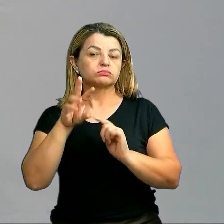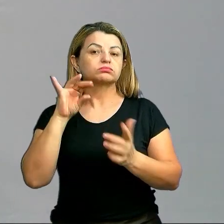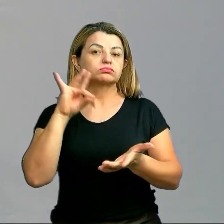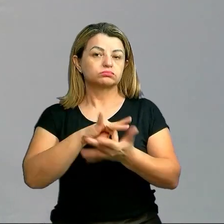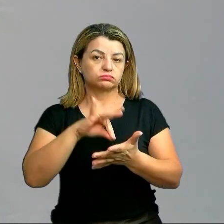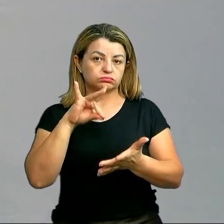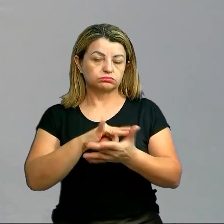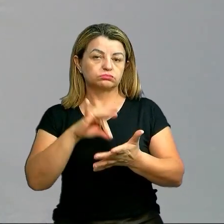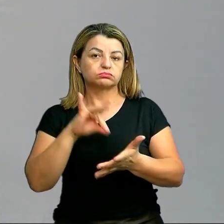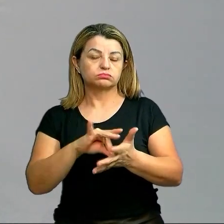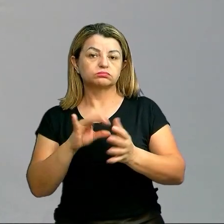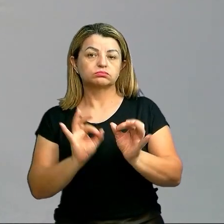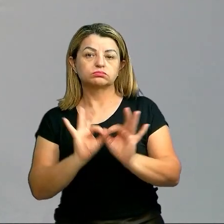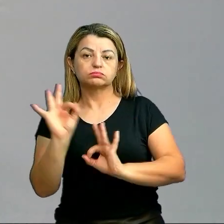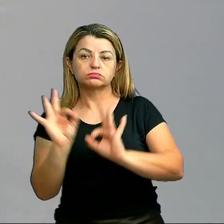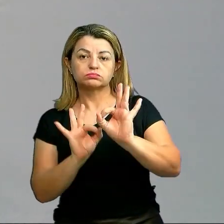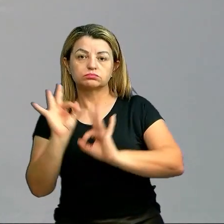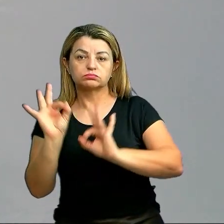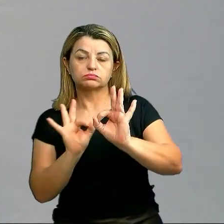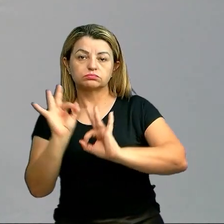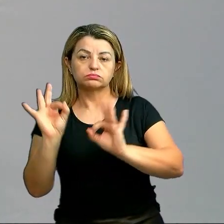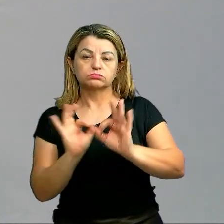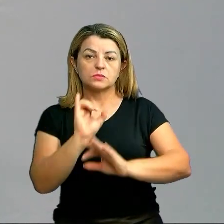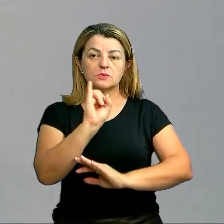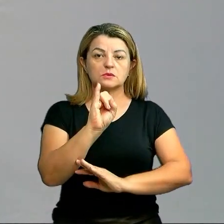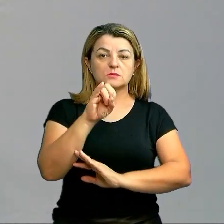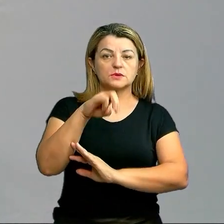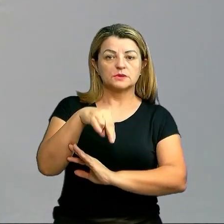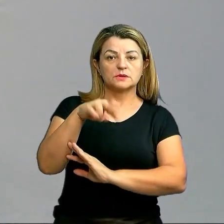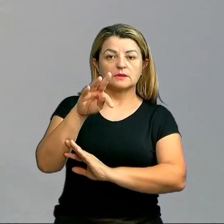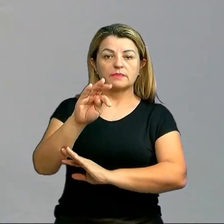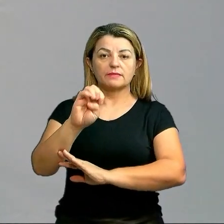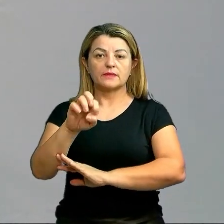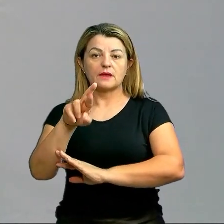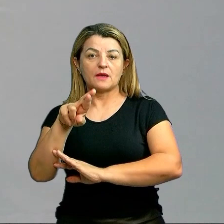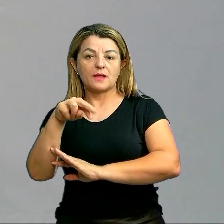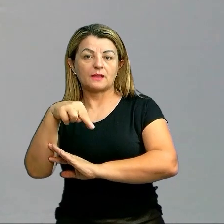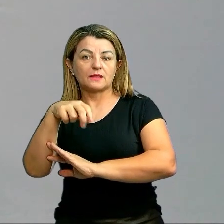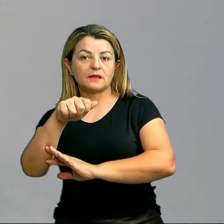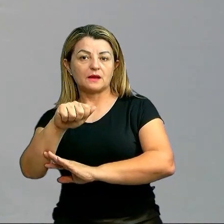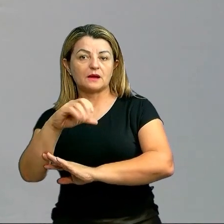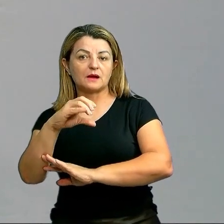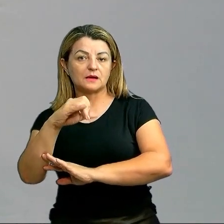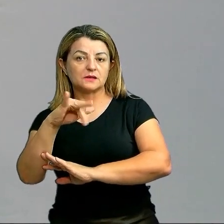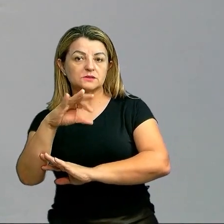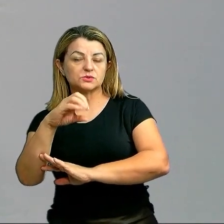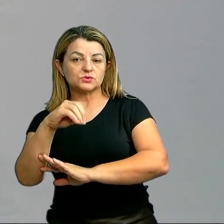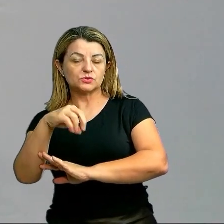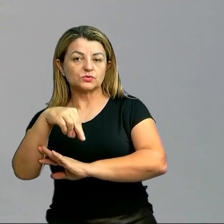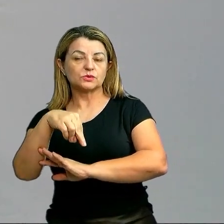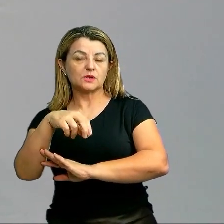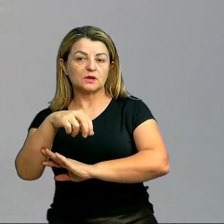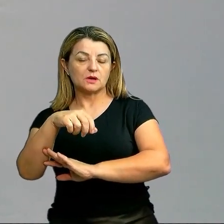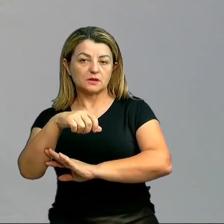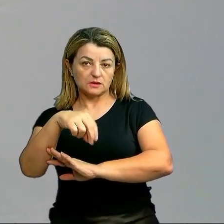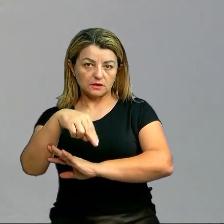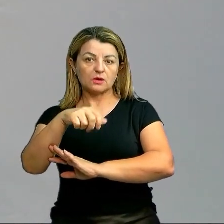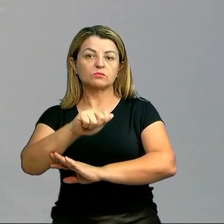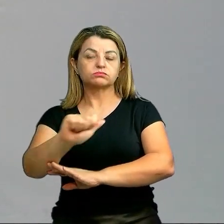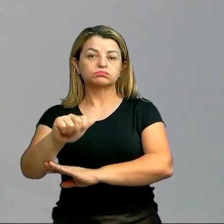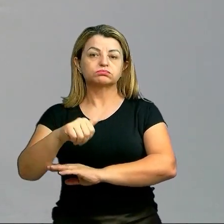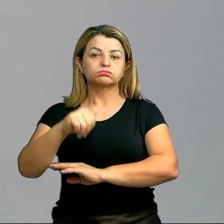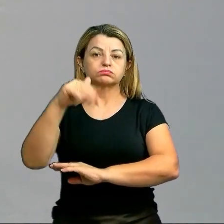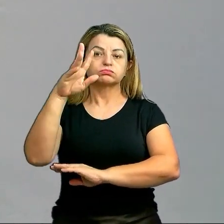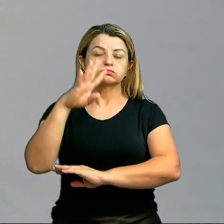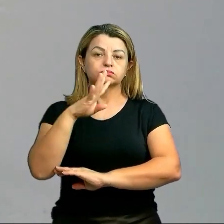a organização internacional mais conhecida. Mas hoje a gente vai dar uma pincelada sobre as outras, as organizações internacionais, que também são